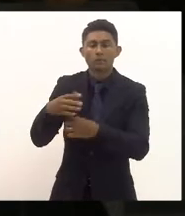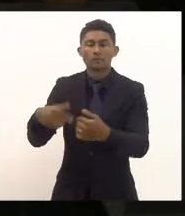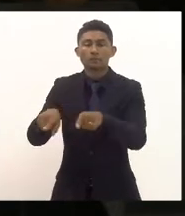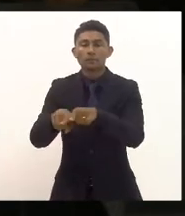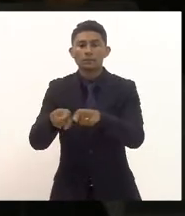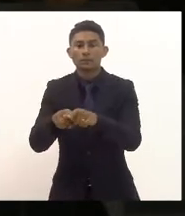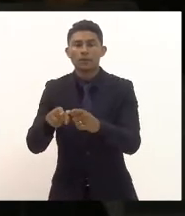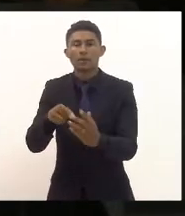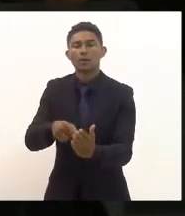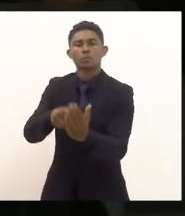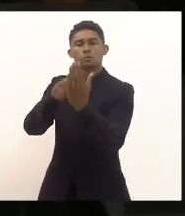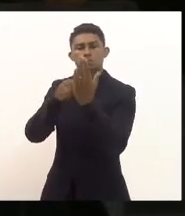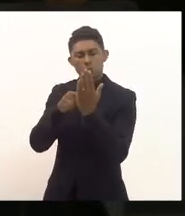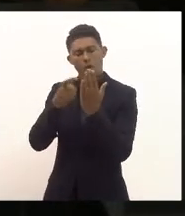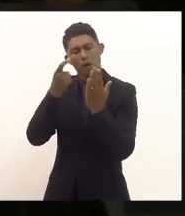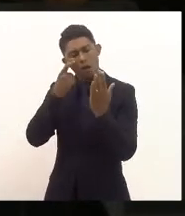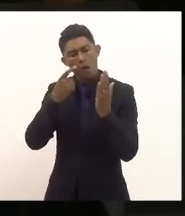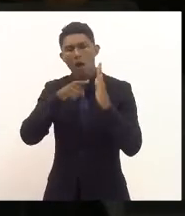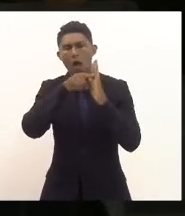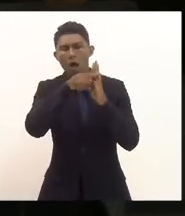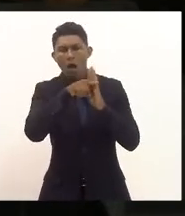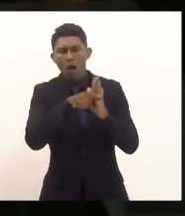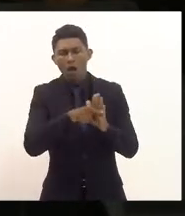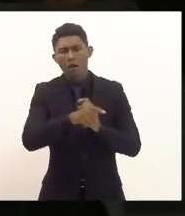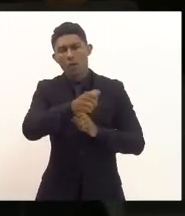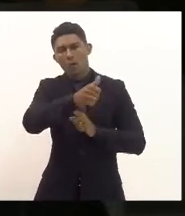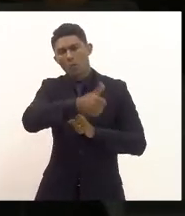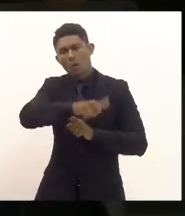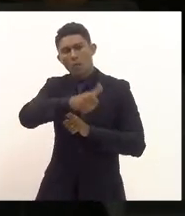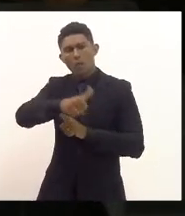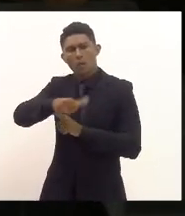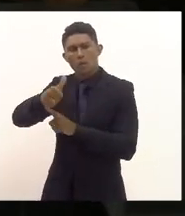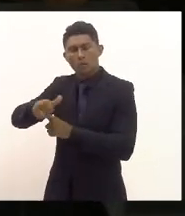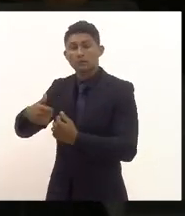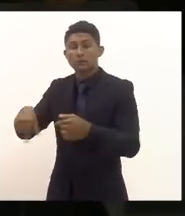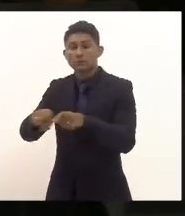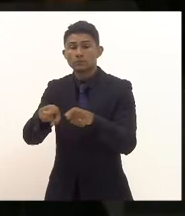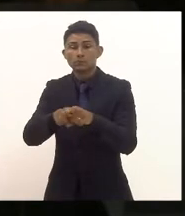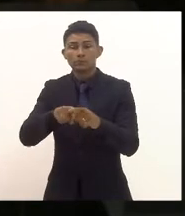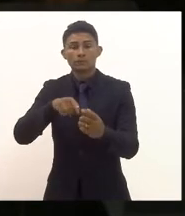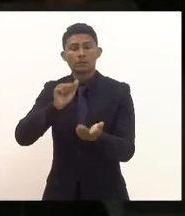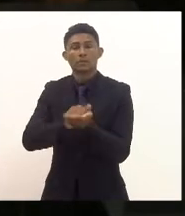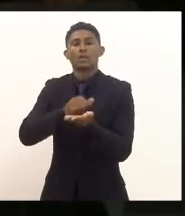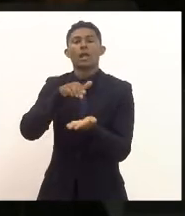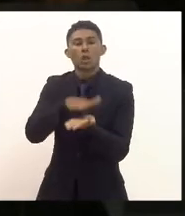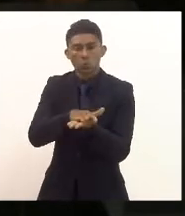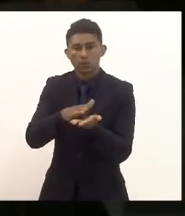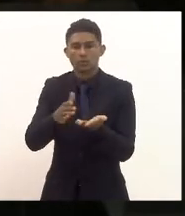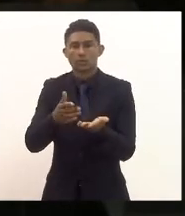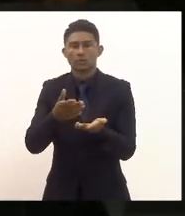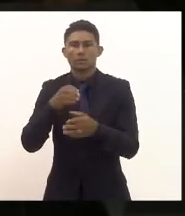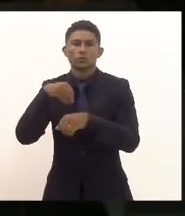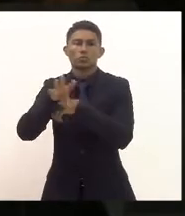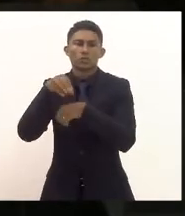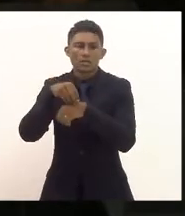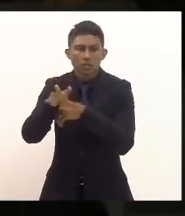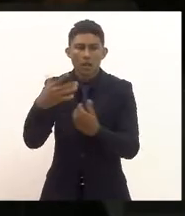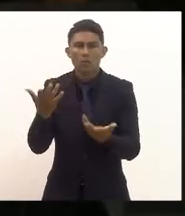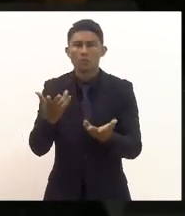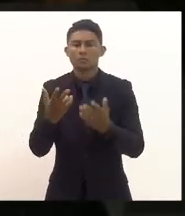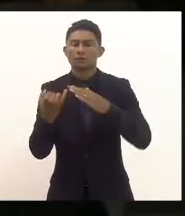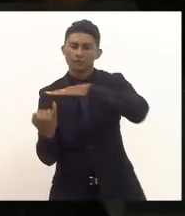avaliar e encaminhar consultas denúncias ou sugestões apresentadas por entidades representativas